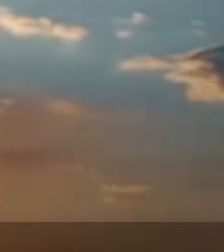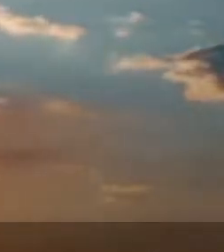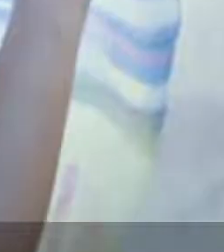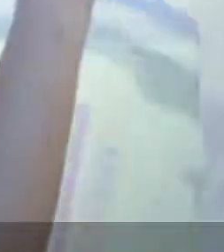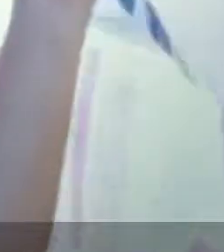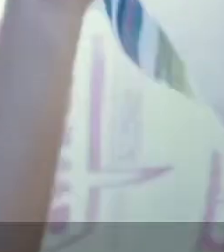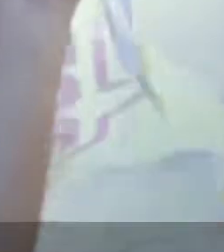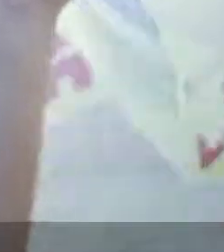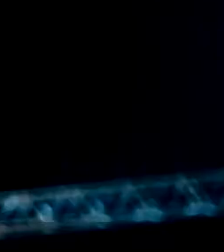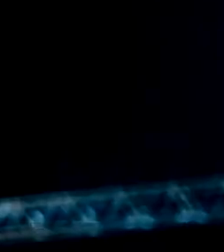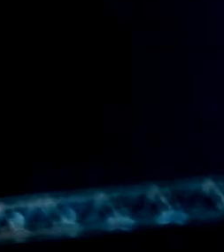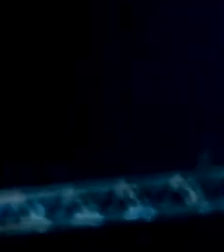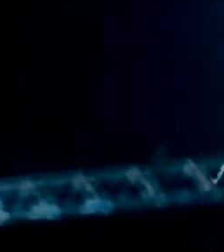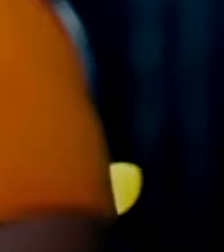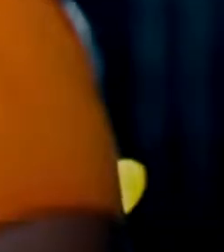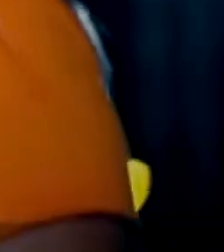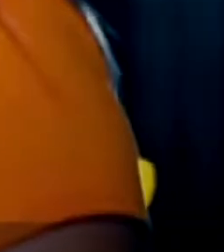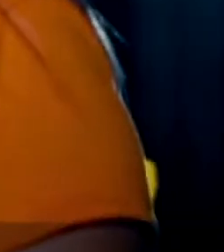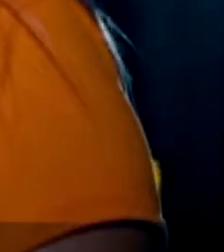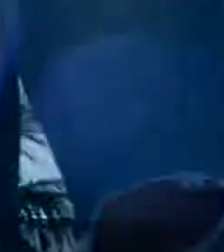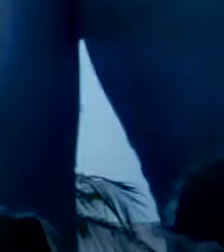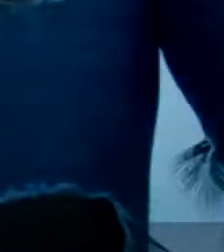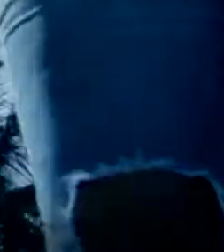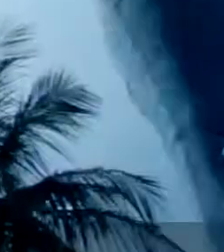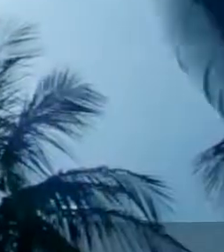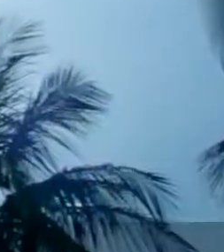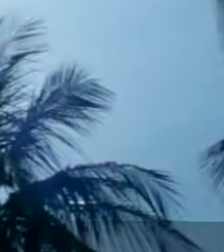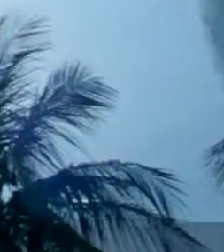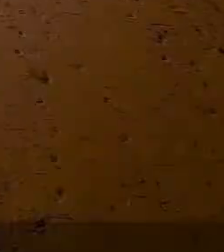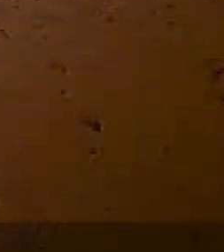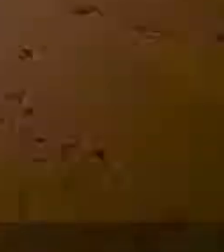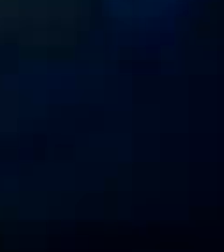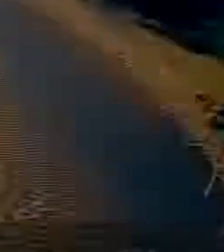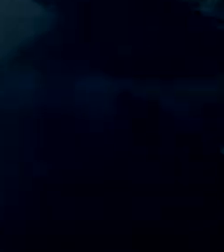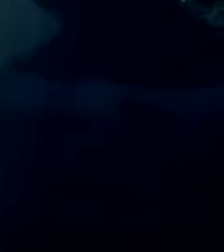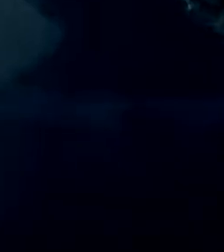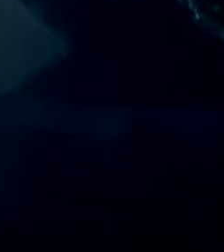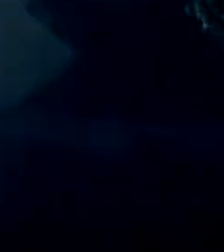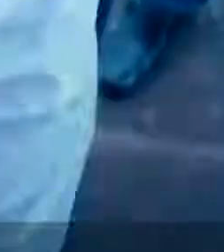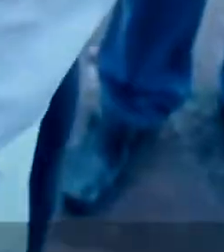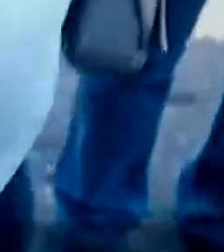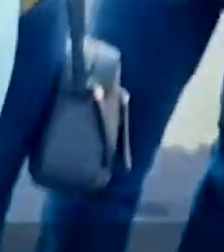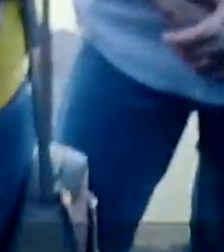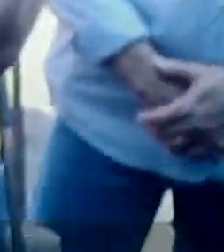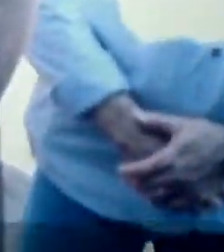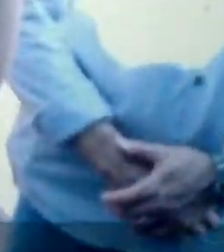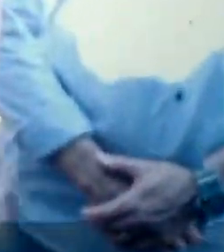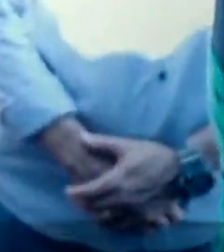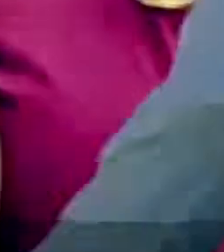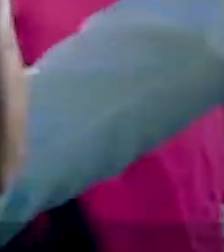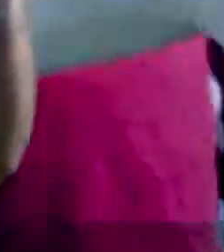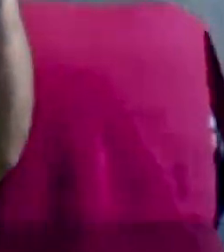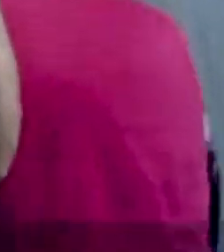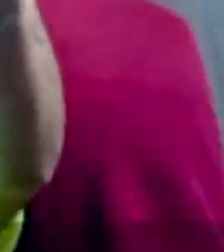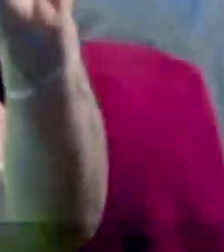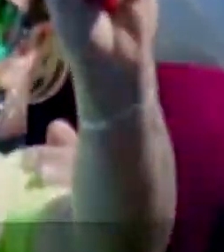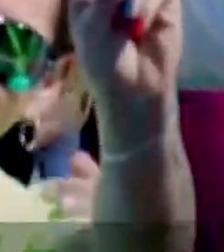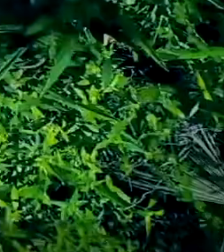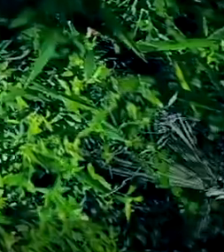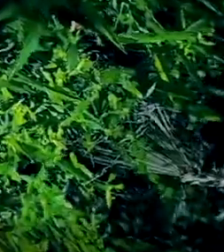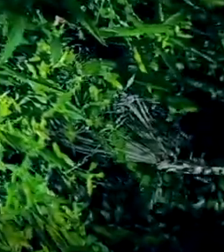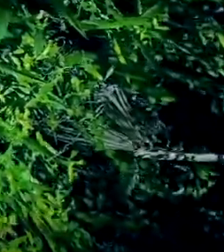voto e pela vontade do povo, o Tocantins já escolheu pelo